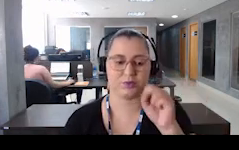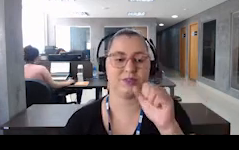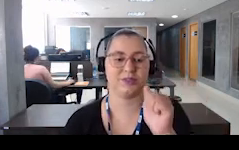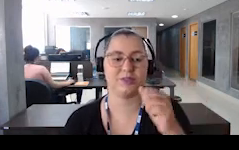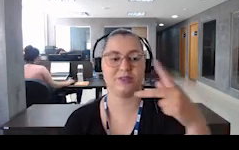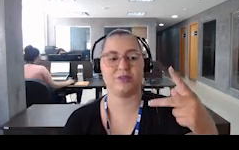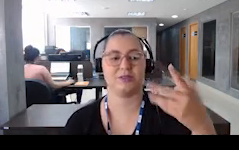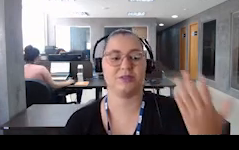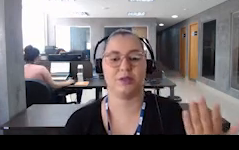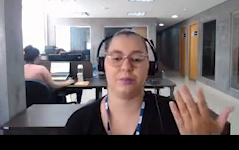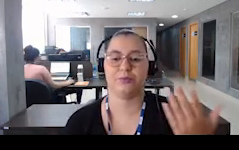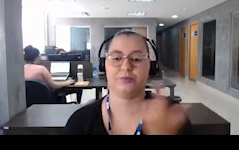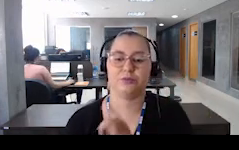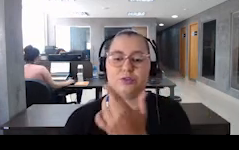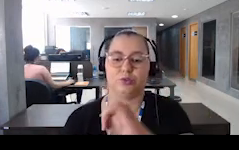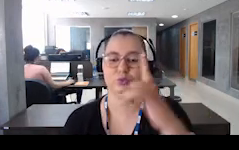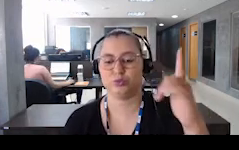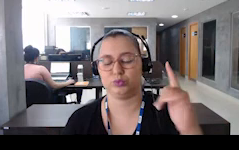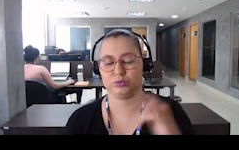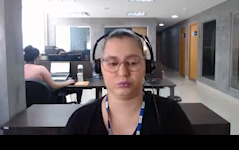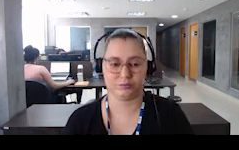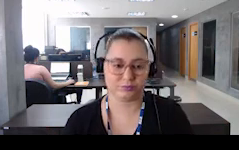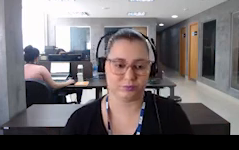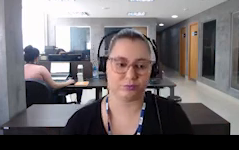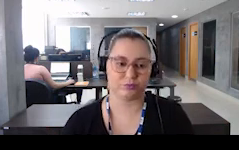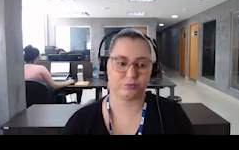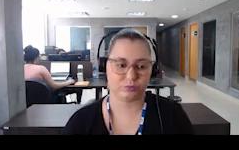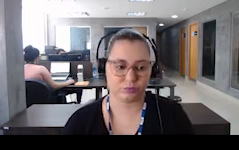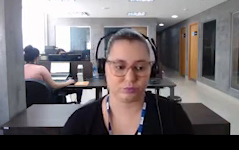Como é que está o andamento das outras atividades?